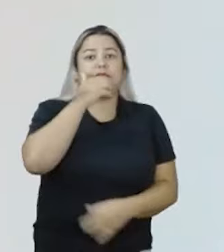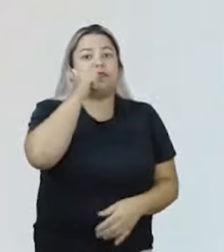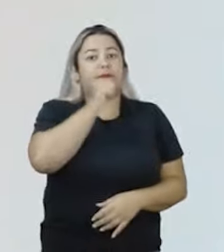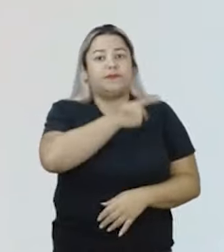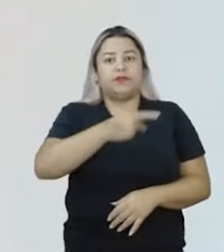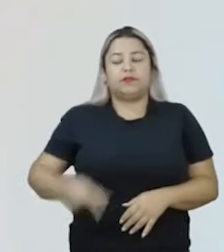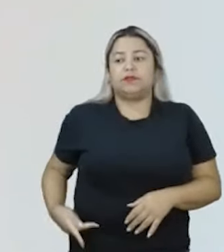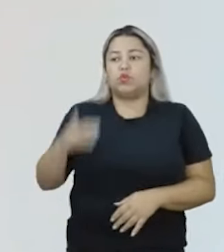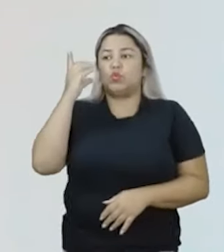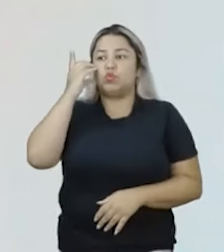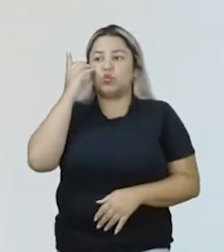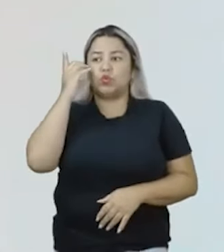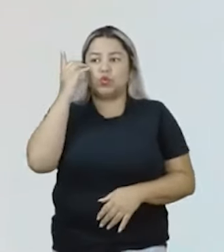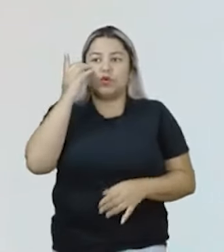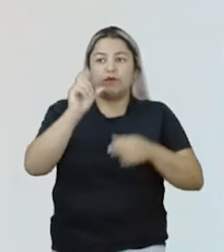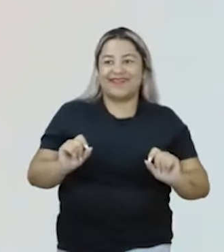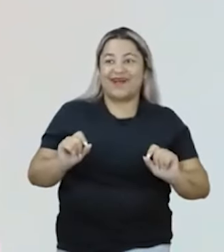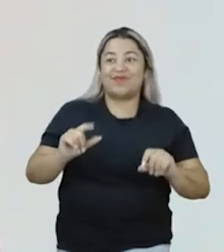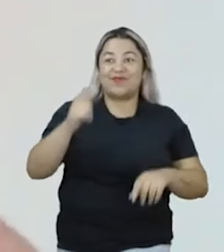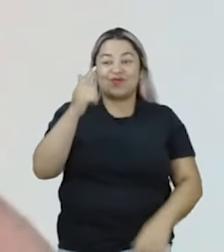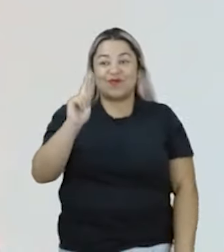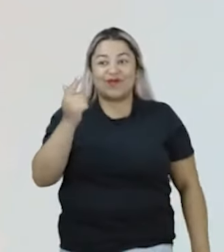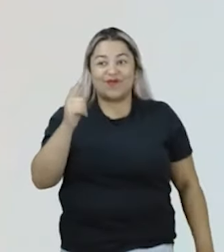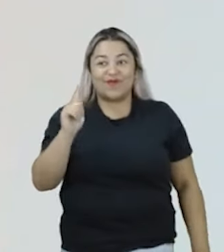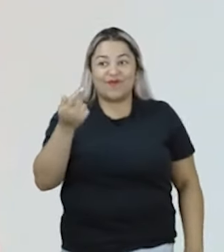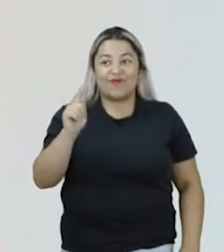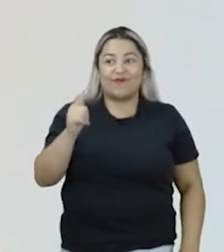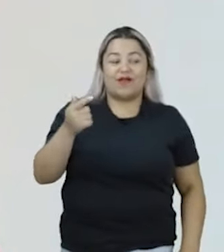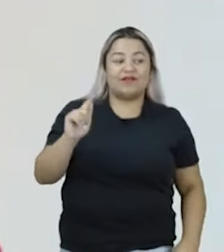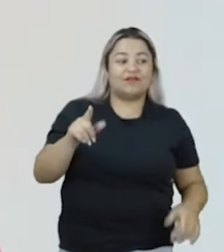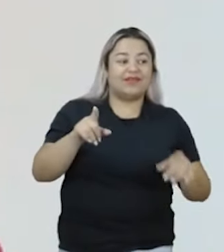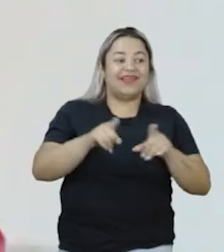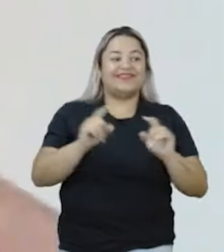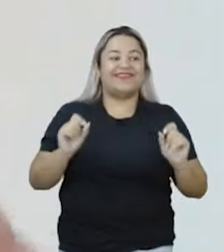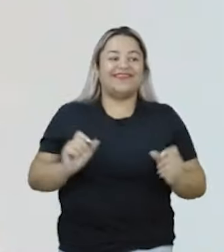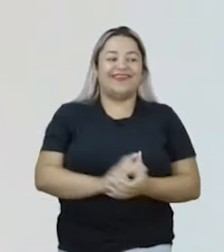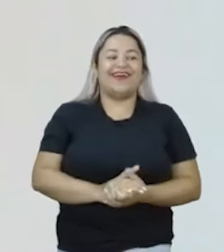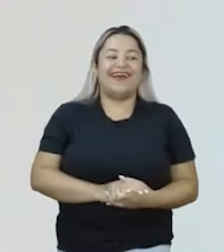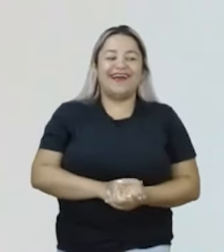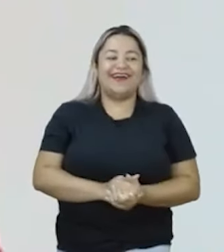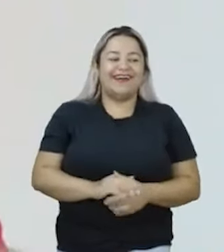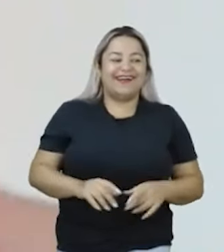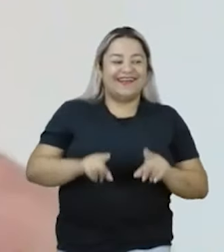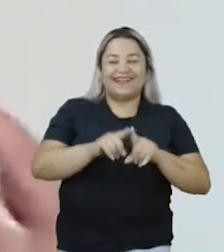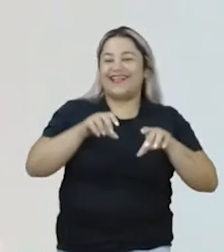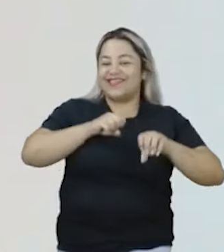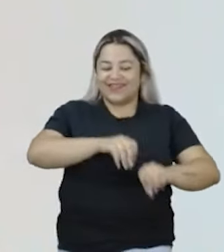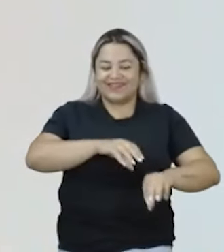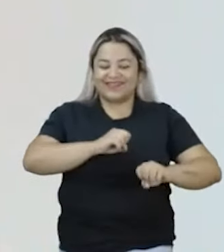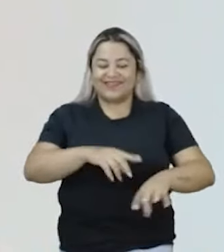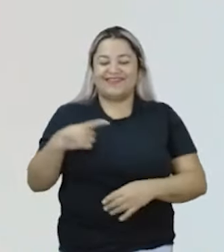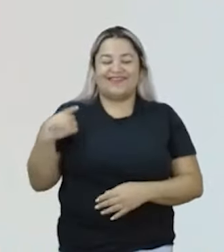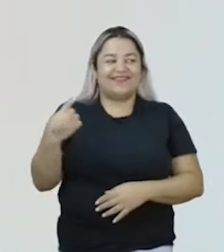foi enviado no período do golpe. Então, foi uma revolução nas obras da saúde, da educação.